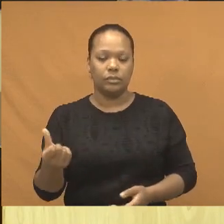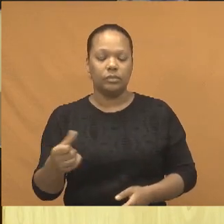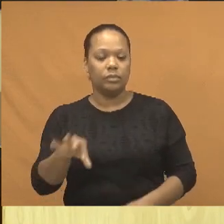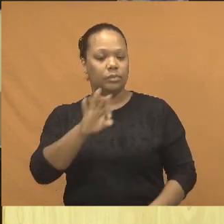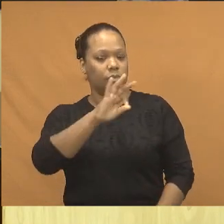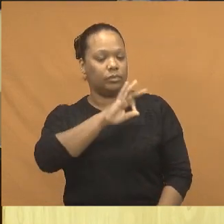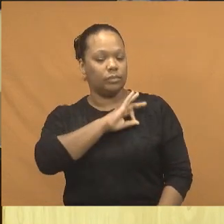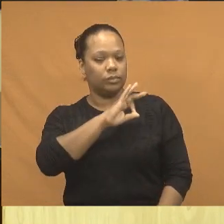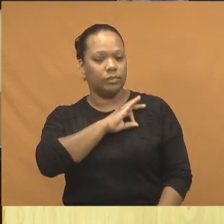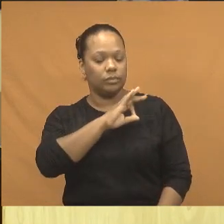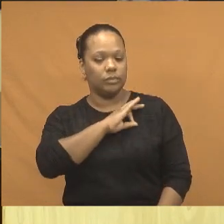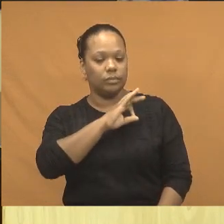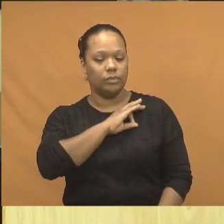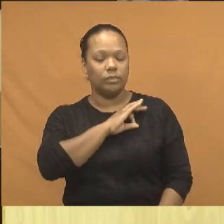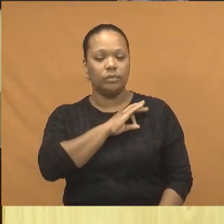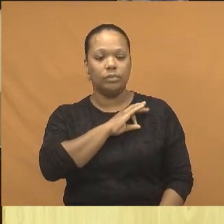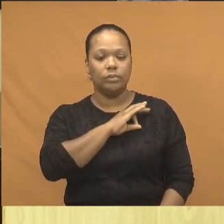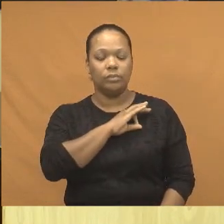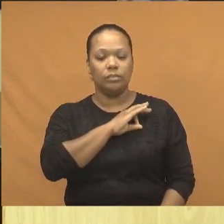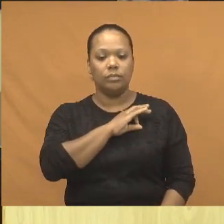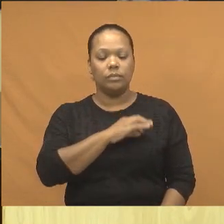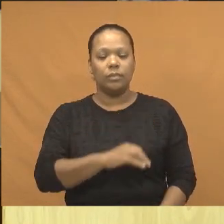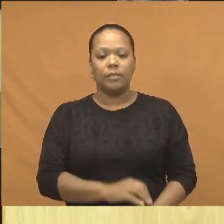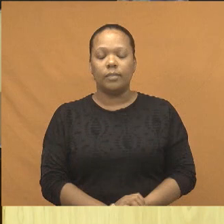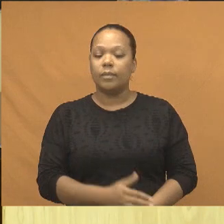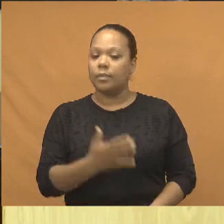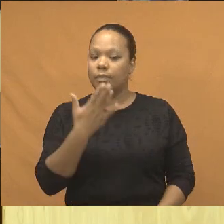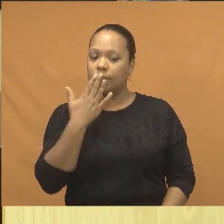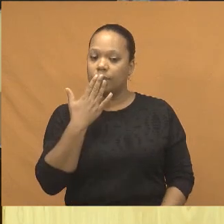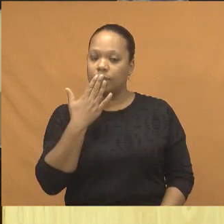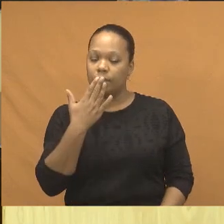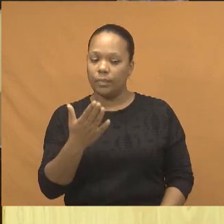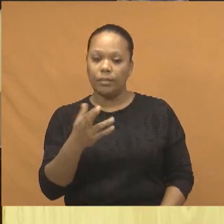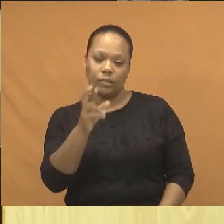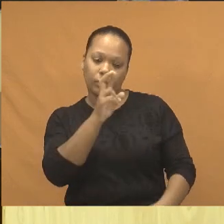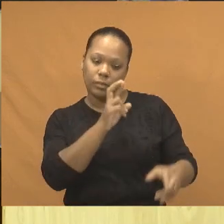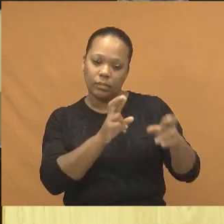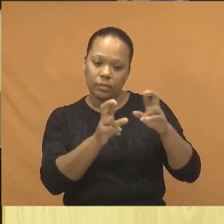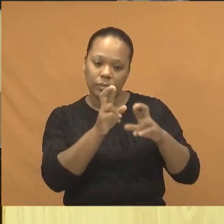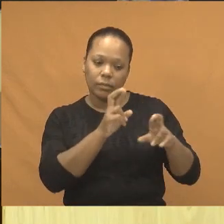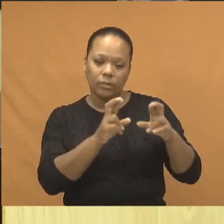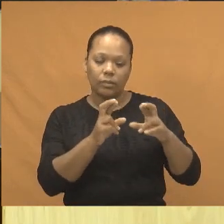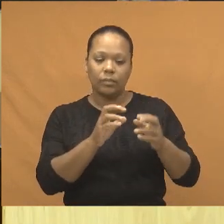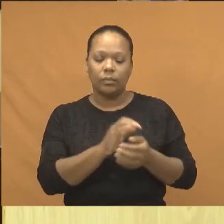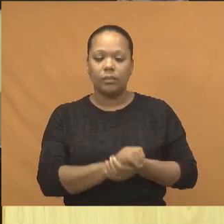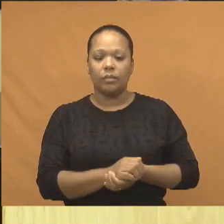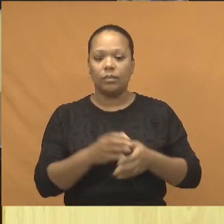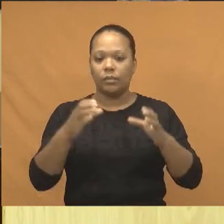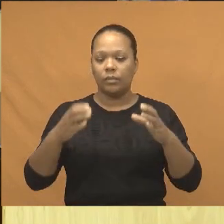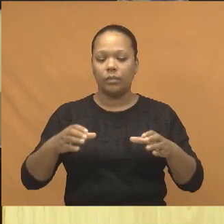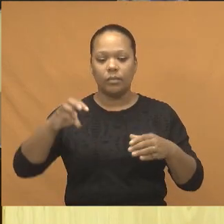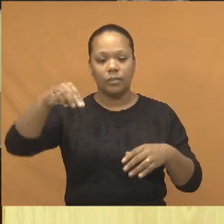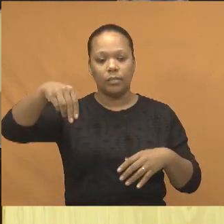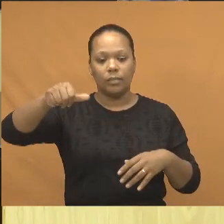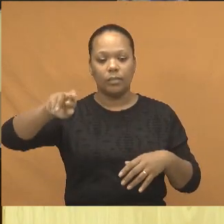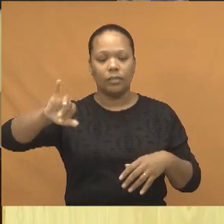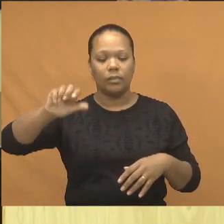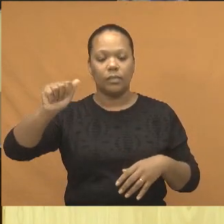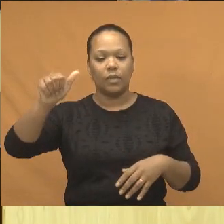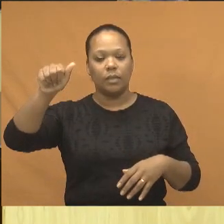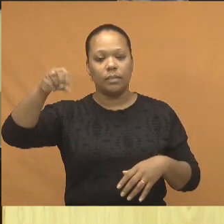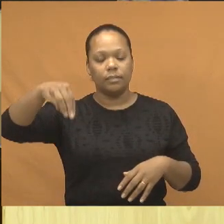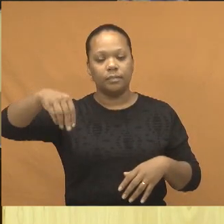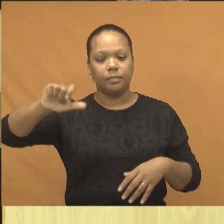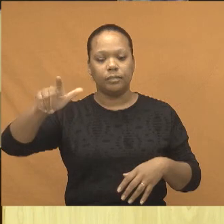41º Batalhão da Polícia Militar do Interior, solicitando a intensificação de rondas ostensivas no Jardim Maria Amélia.